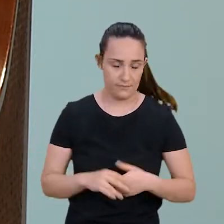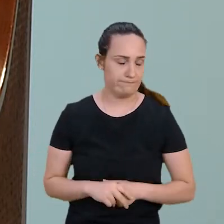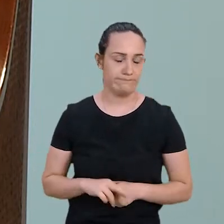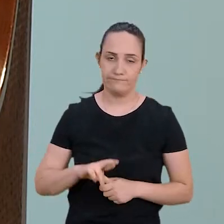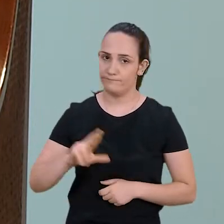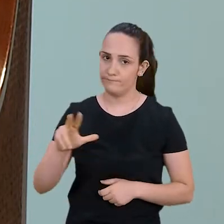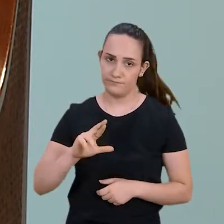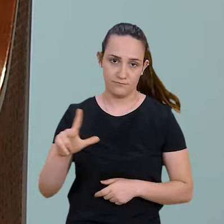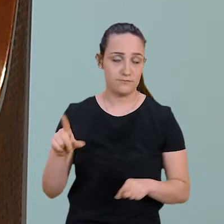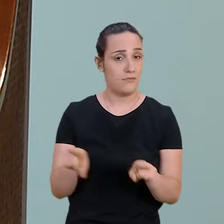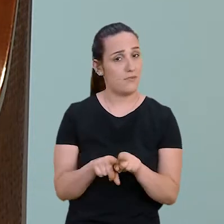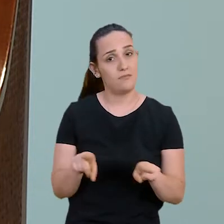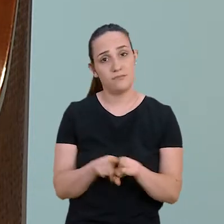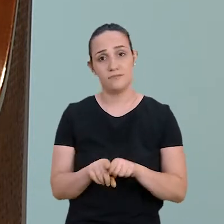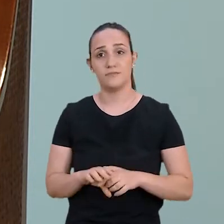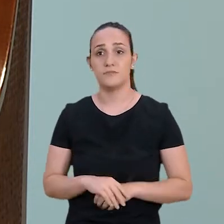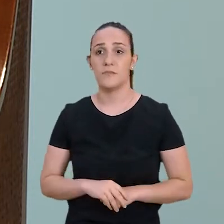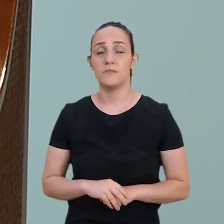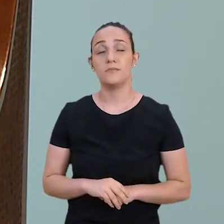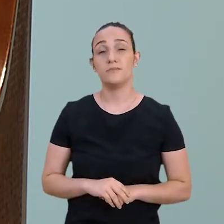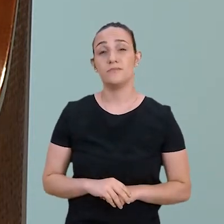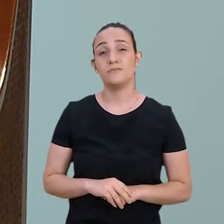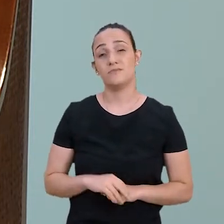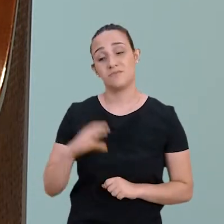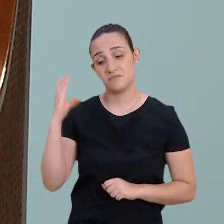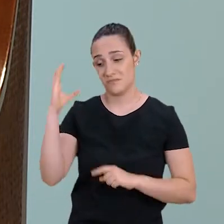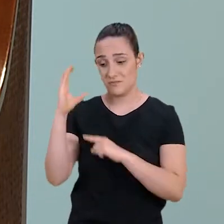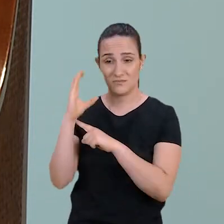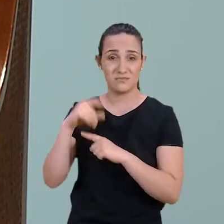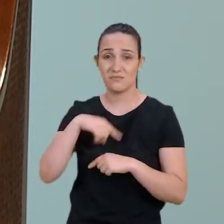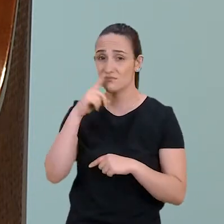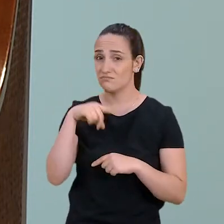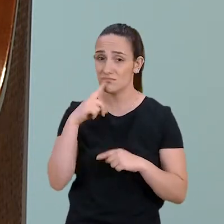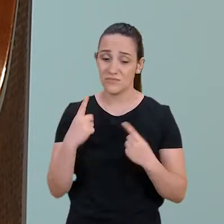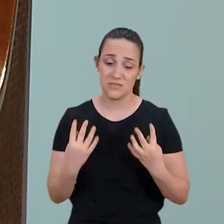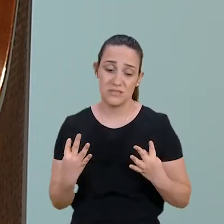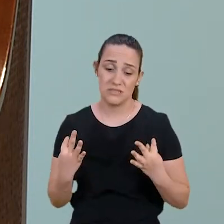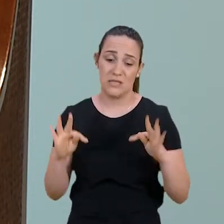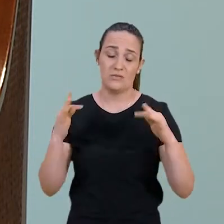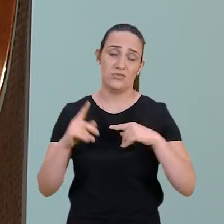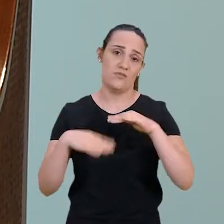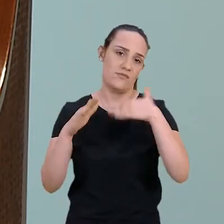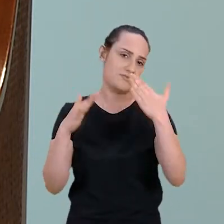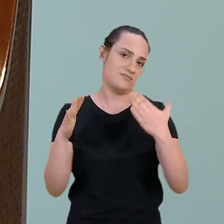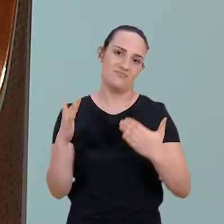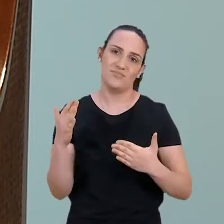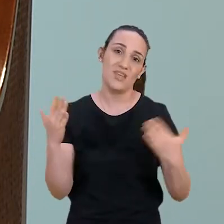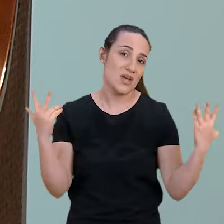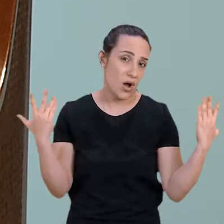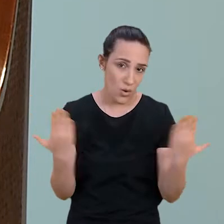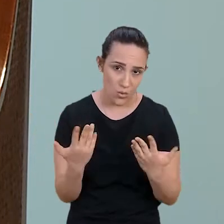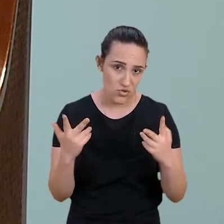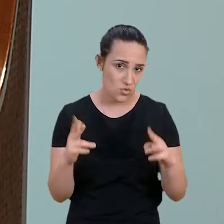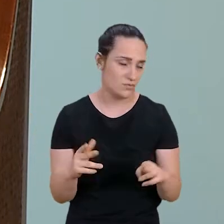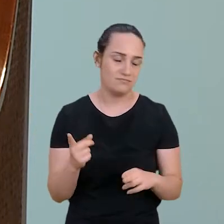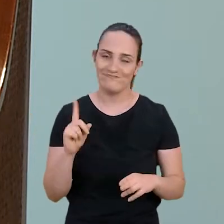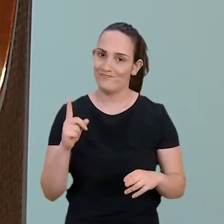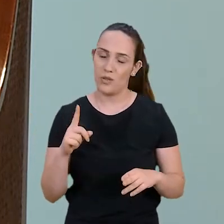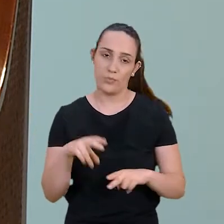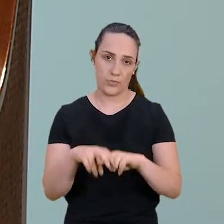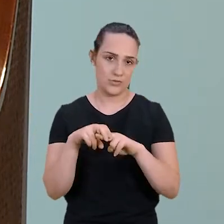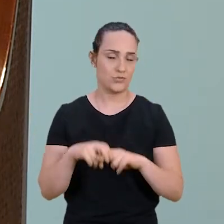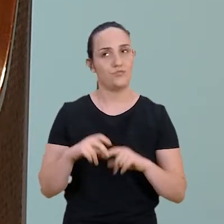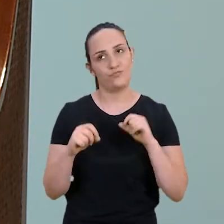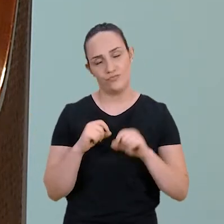né? E nem a ciência estava tão desenvolvida quanto está hoje. Mas, enfim, isso